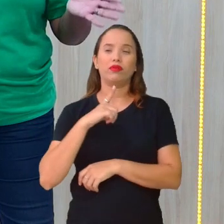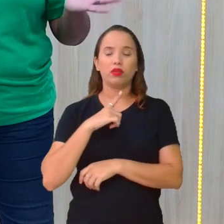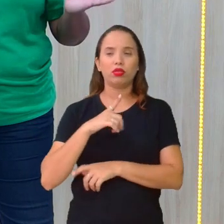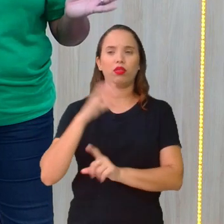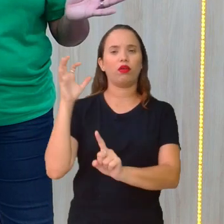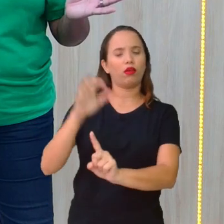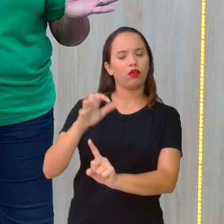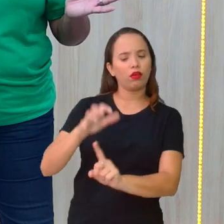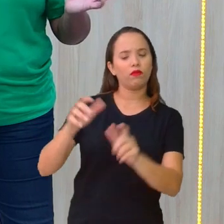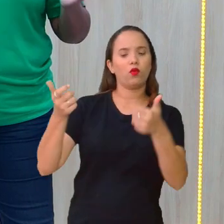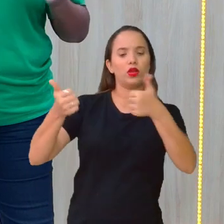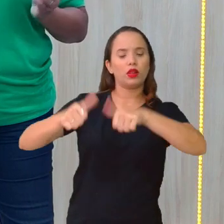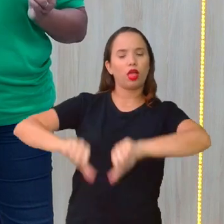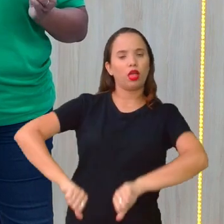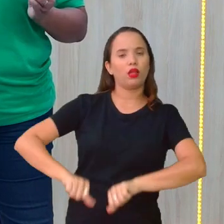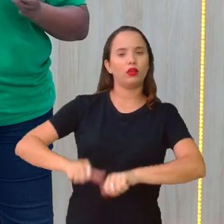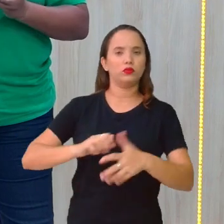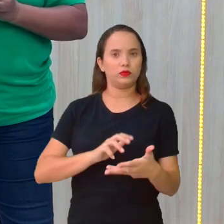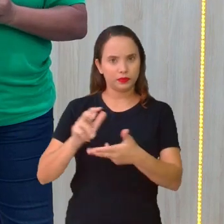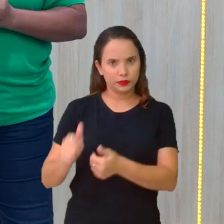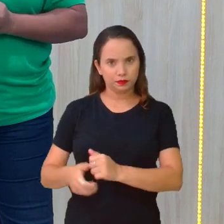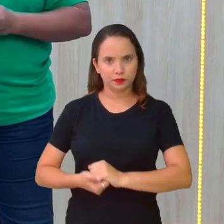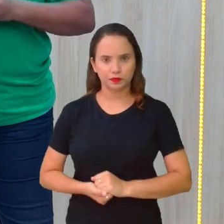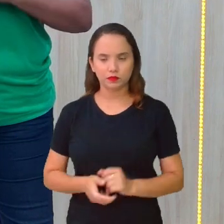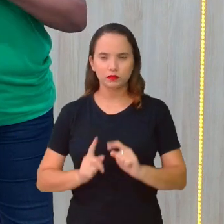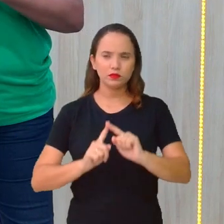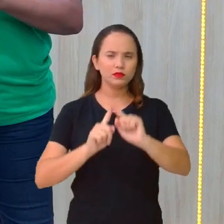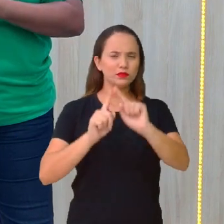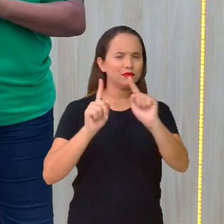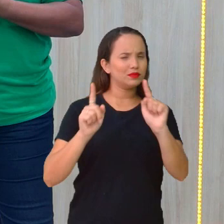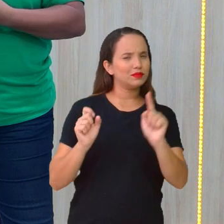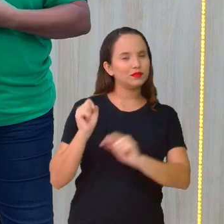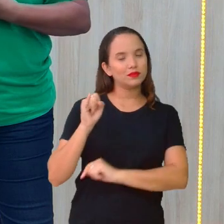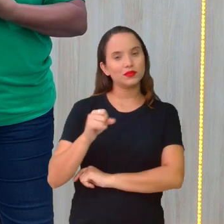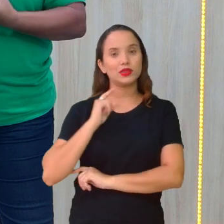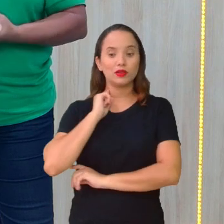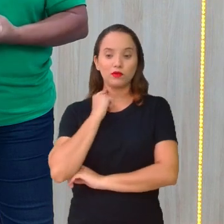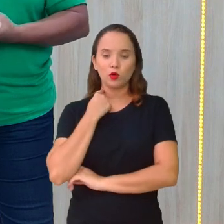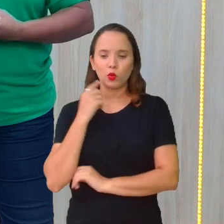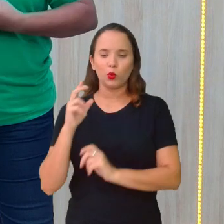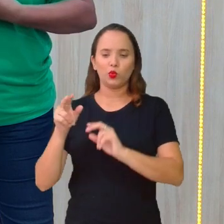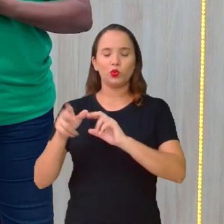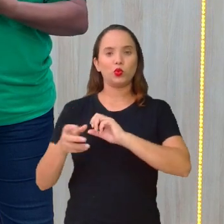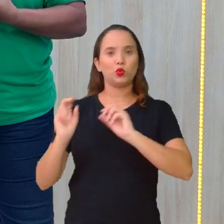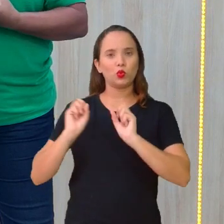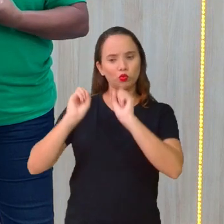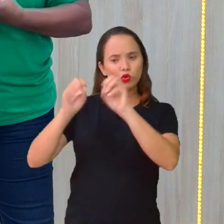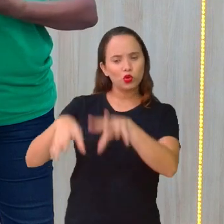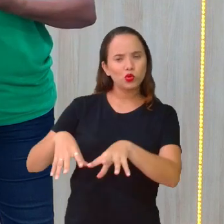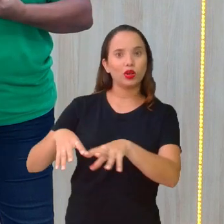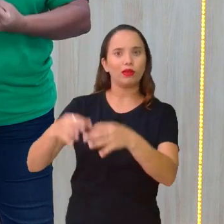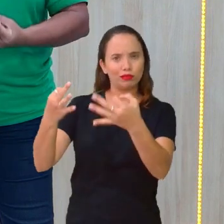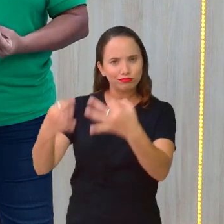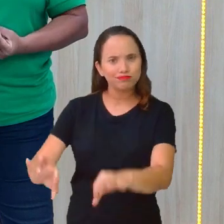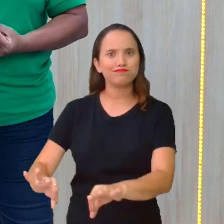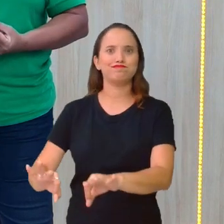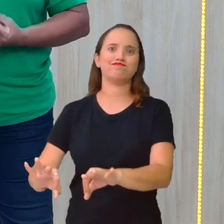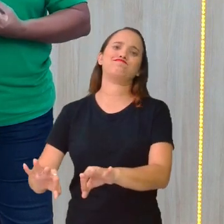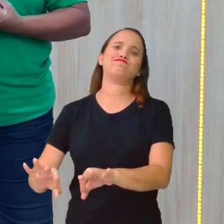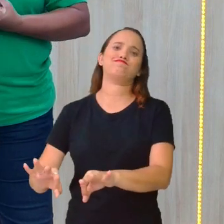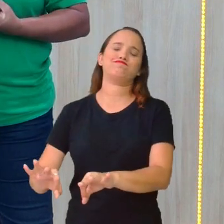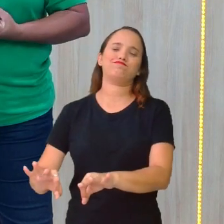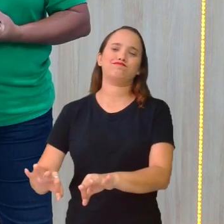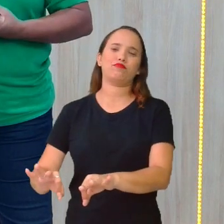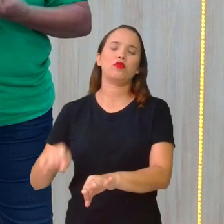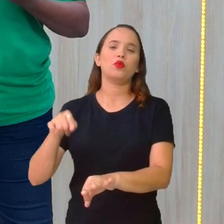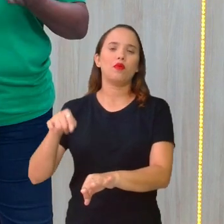causar as poluições. Mas, se for descartado de forma correta, no coletor adequado,